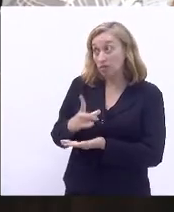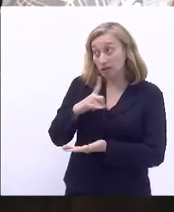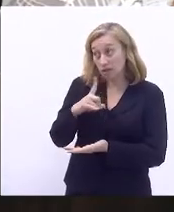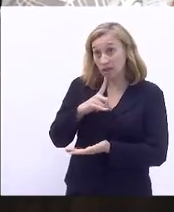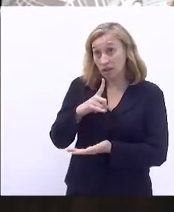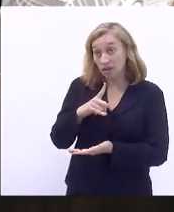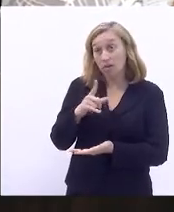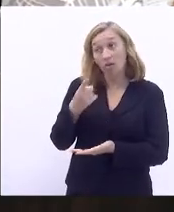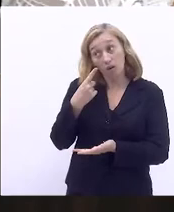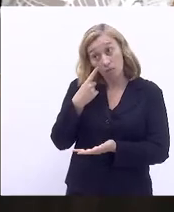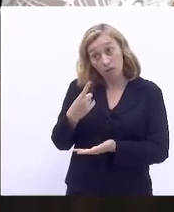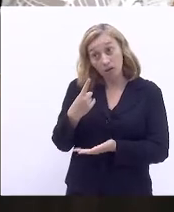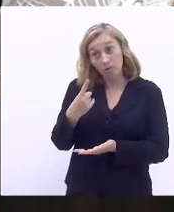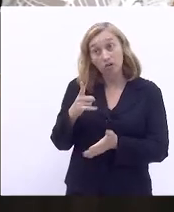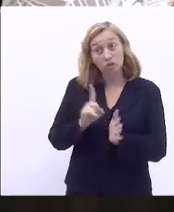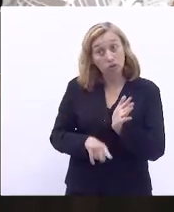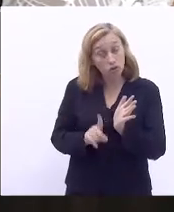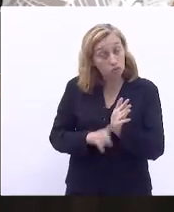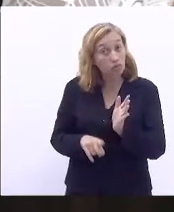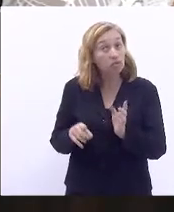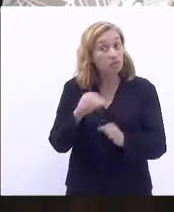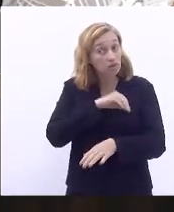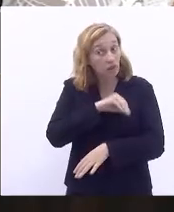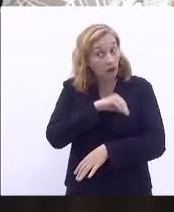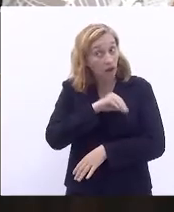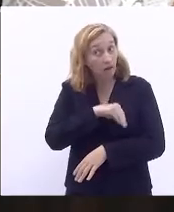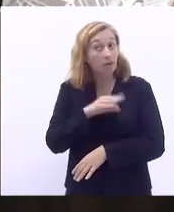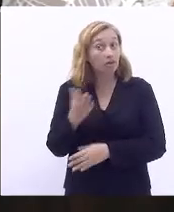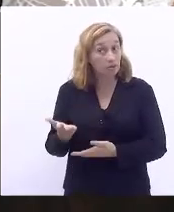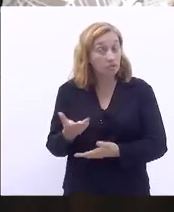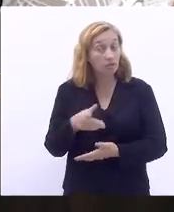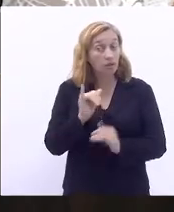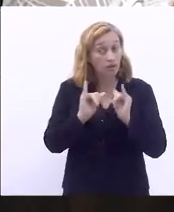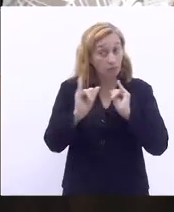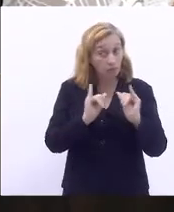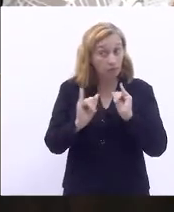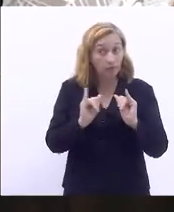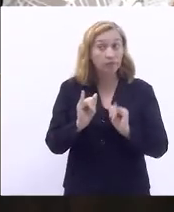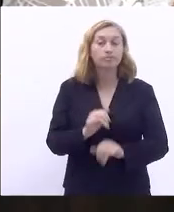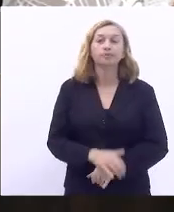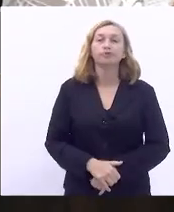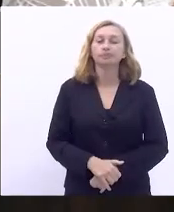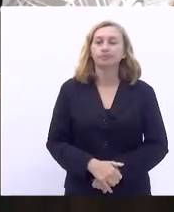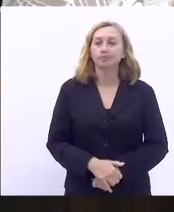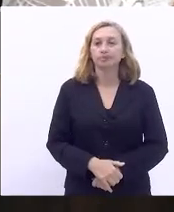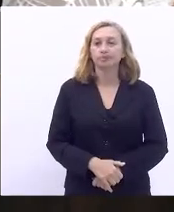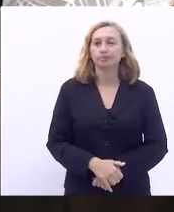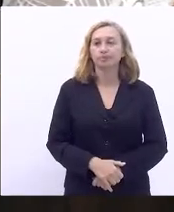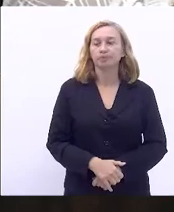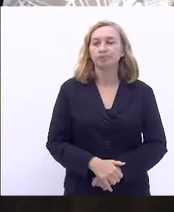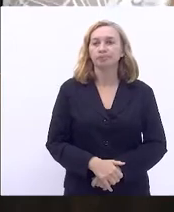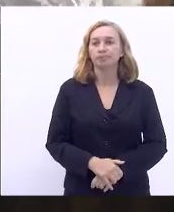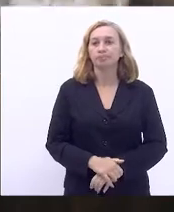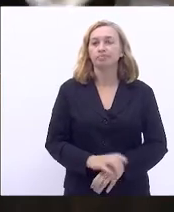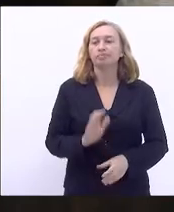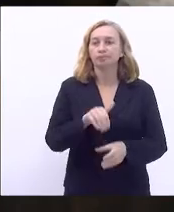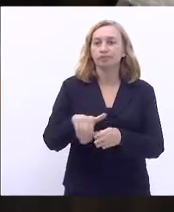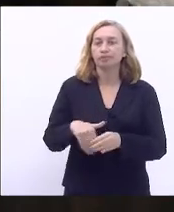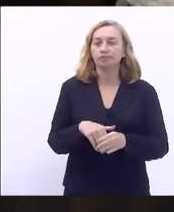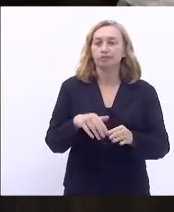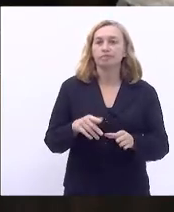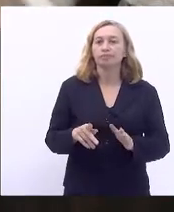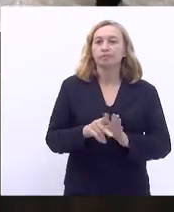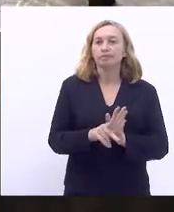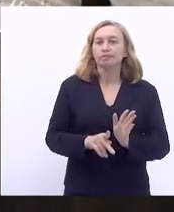desconto de salário. Só dando o informe. Vamos voltar ao projeto original,